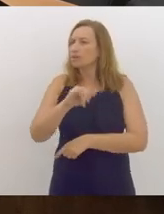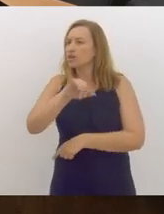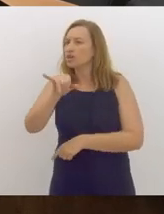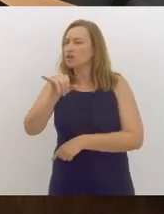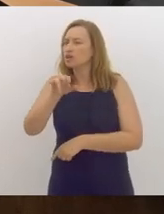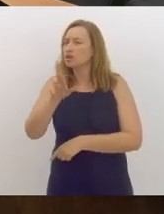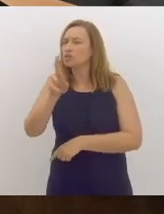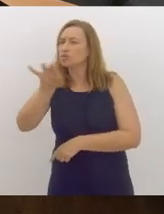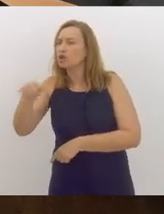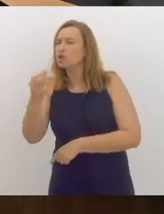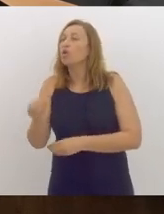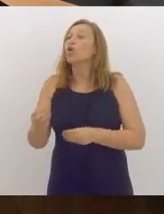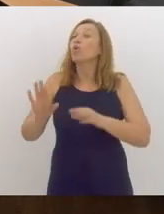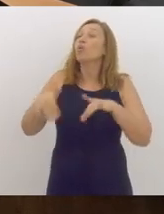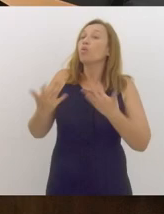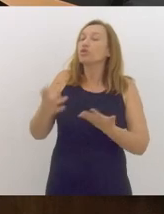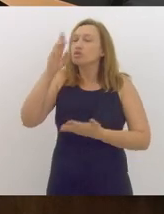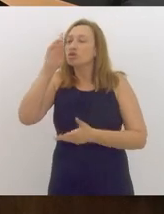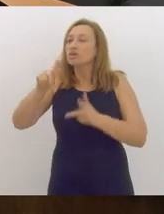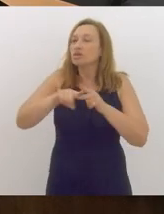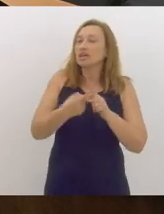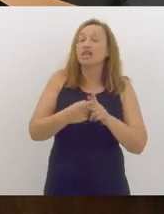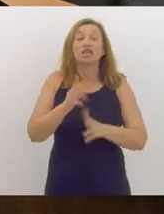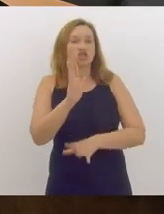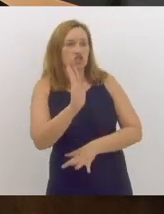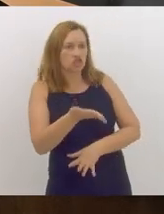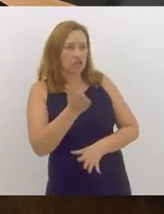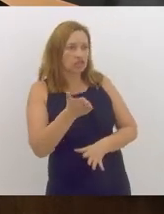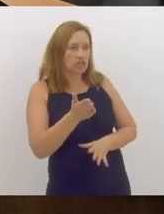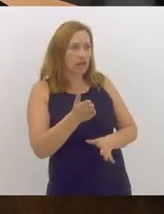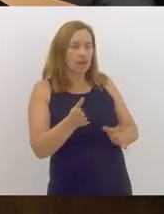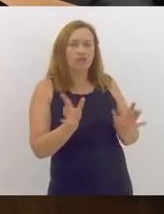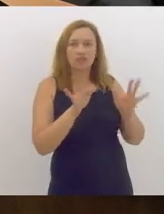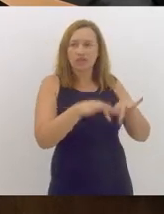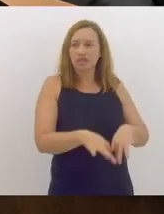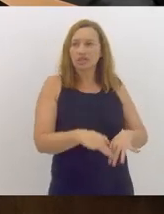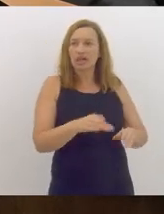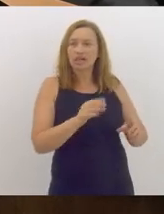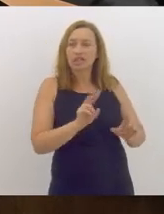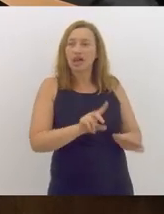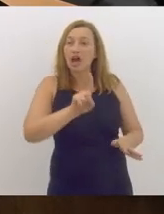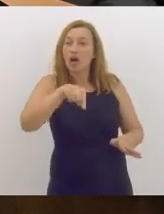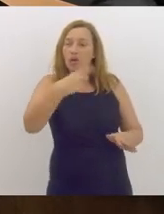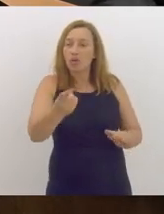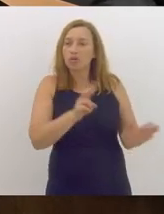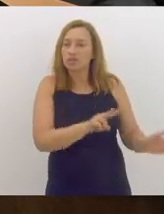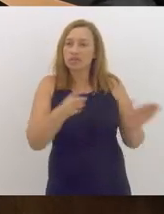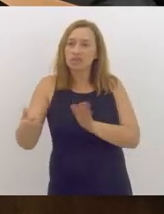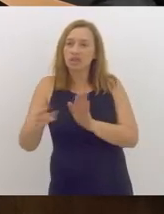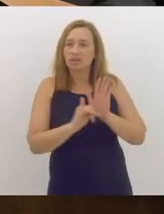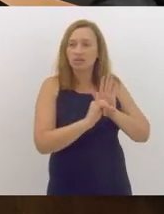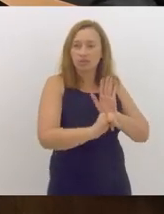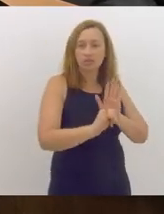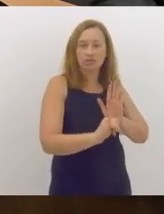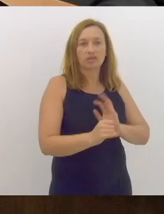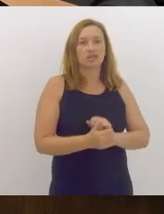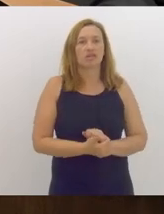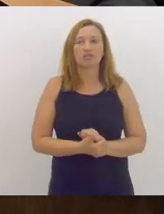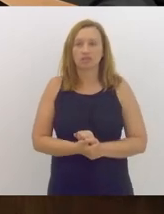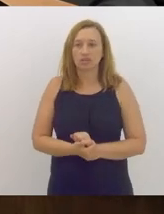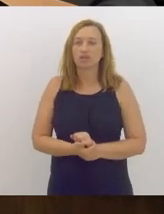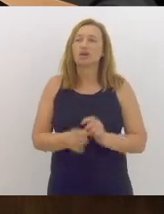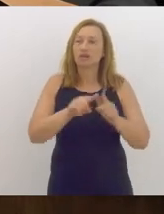pretende regulamentar? Ele falou, olha, já está chancelado e até semana que vem a gente está publicando no Diário Oficial